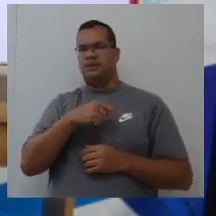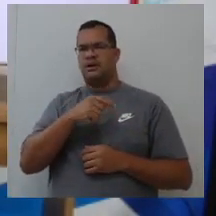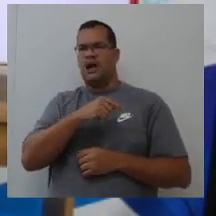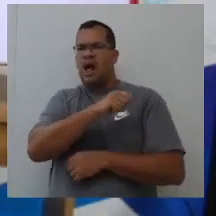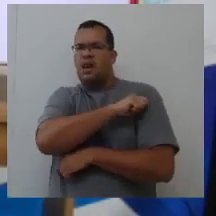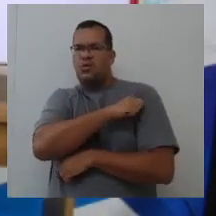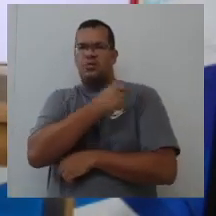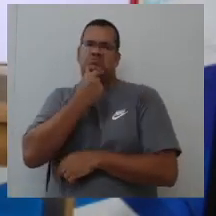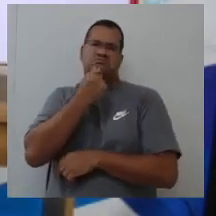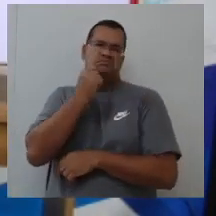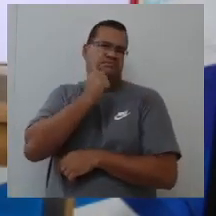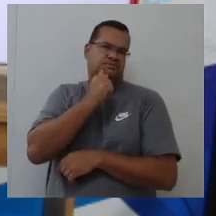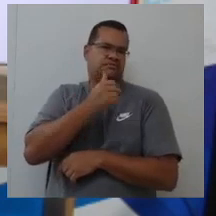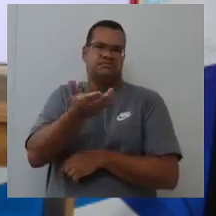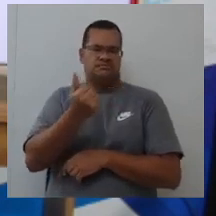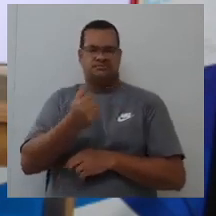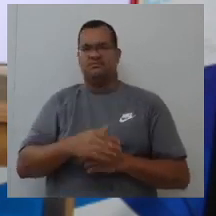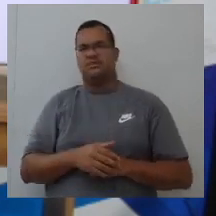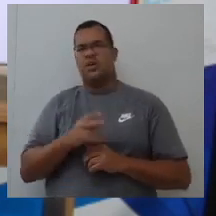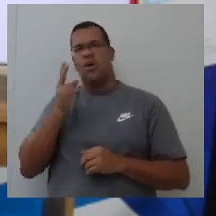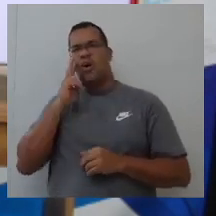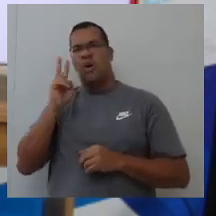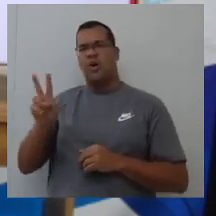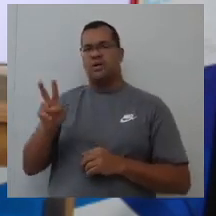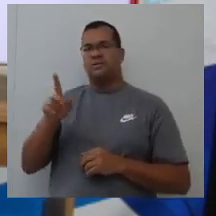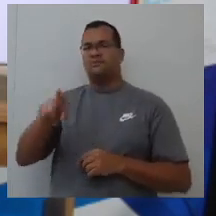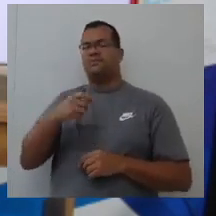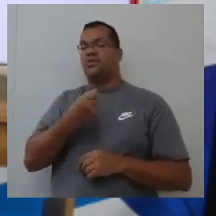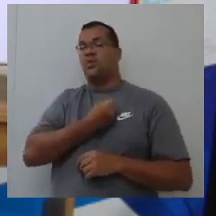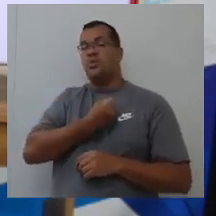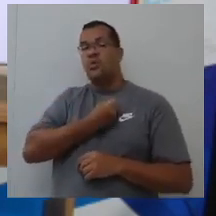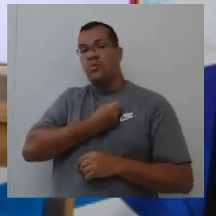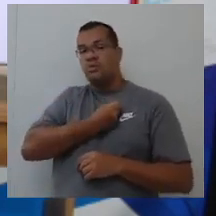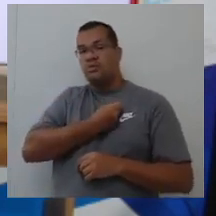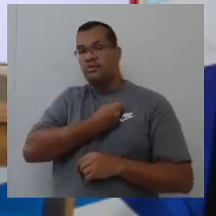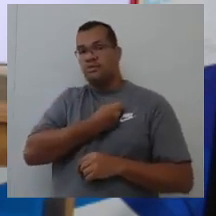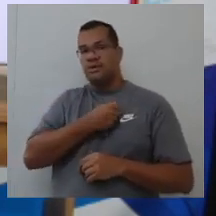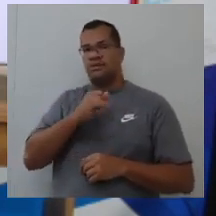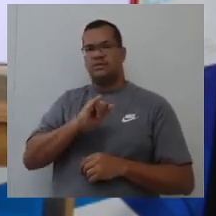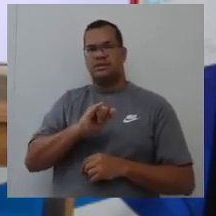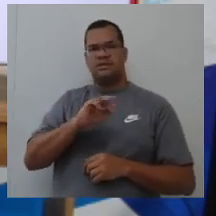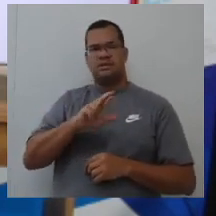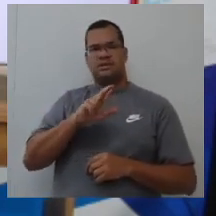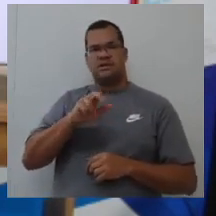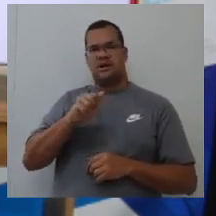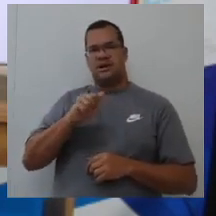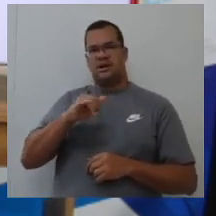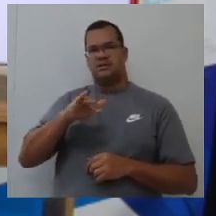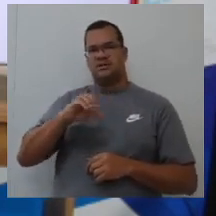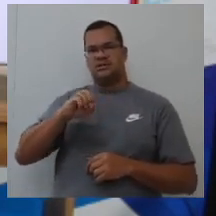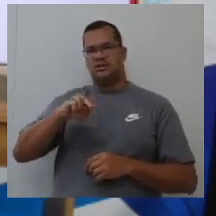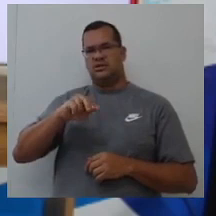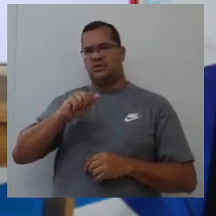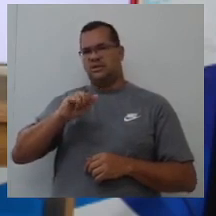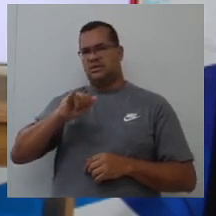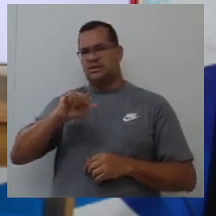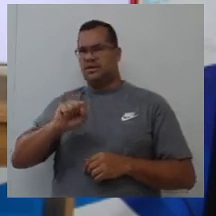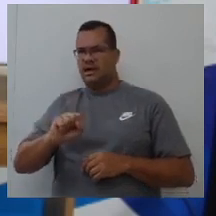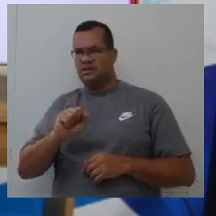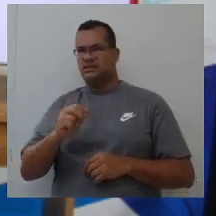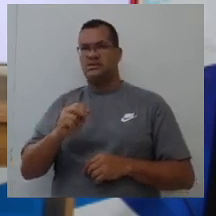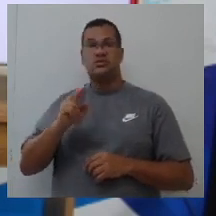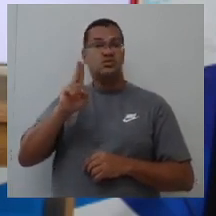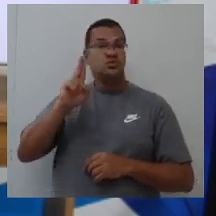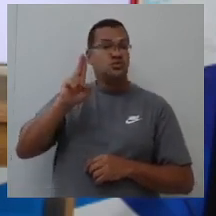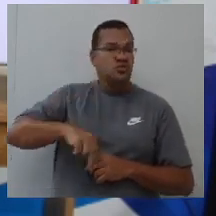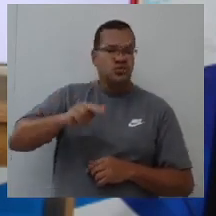aí. Tá bom? Então, vê só. O número irracional, ele jamais pode ser